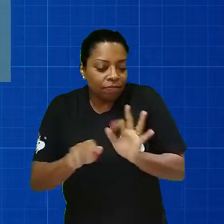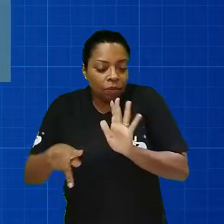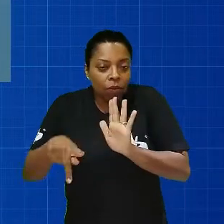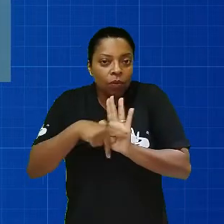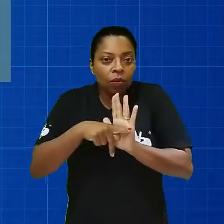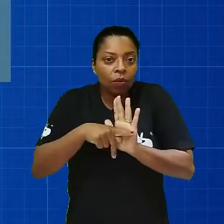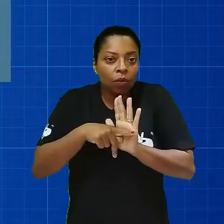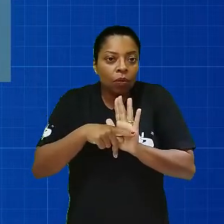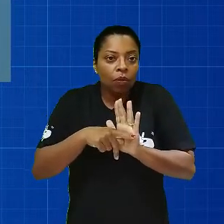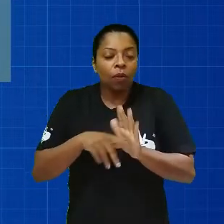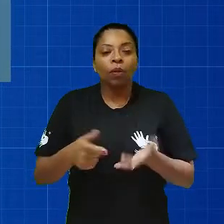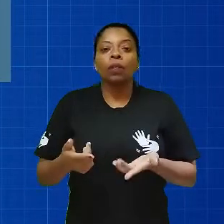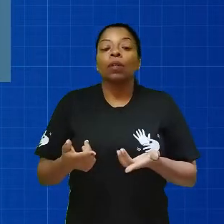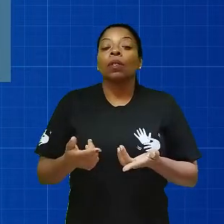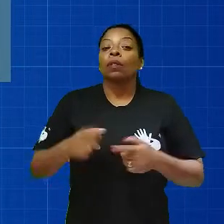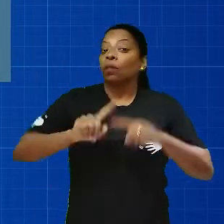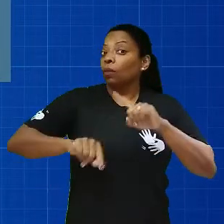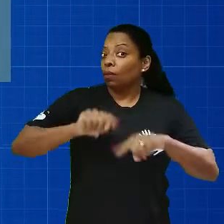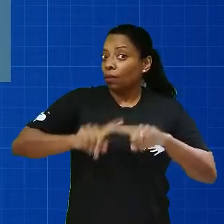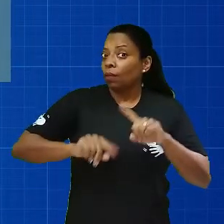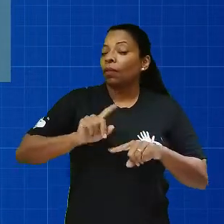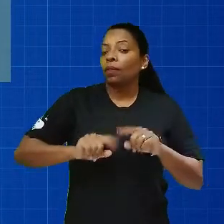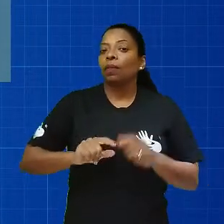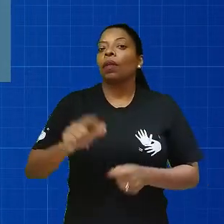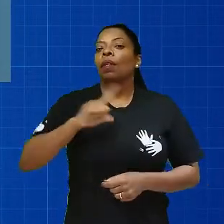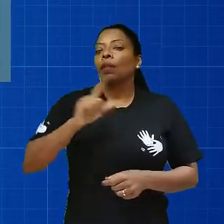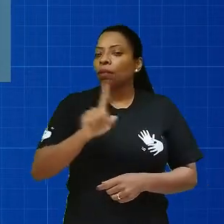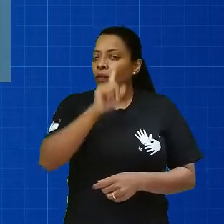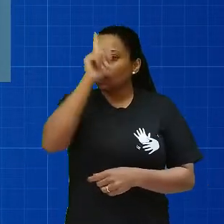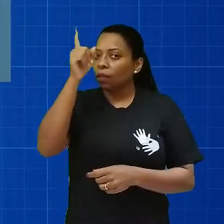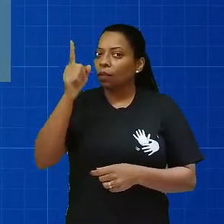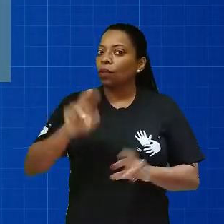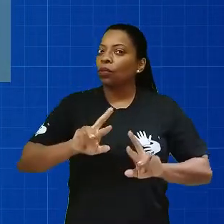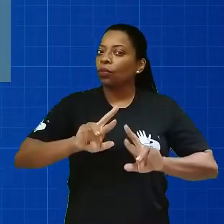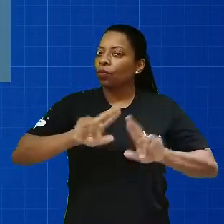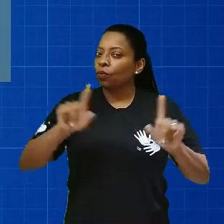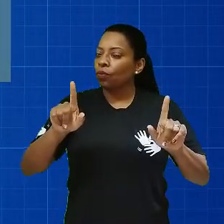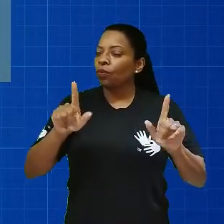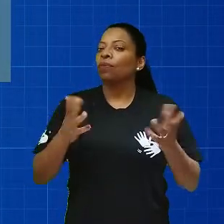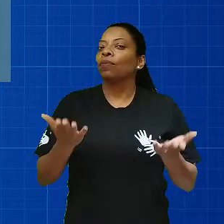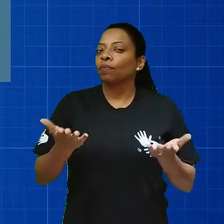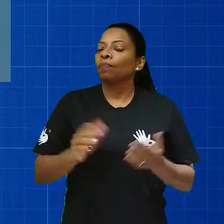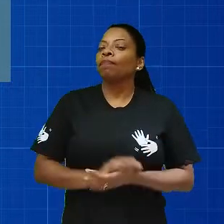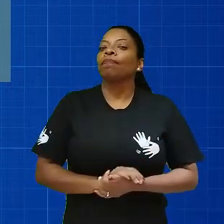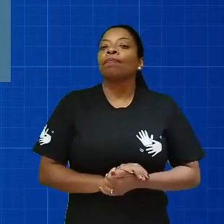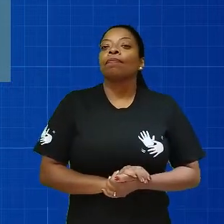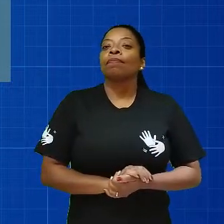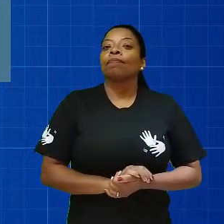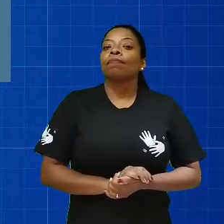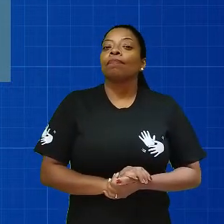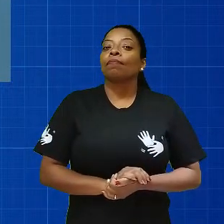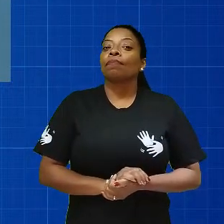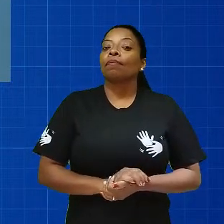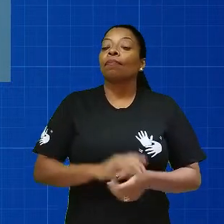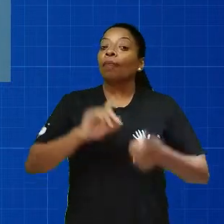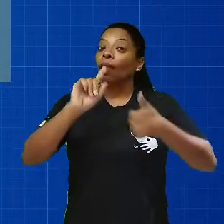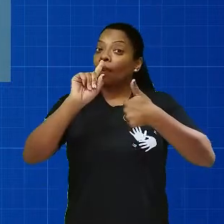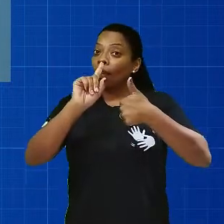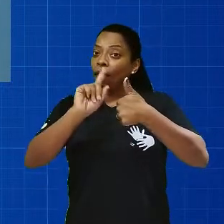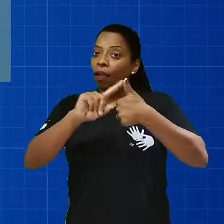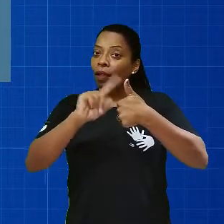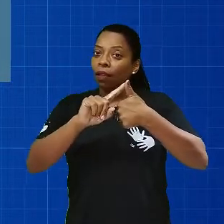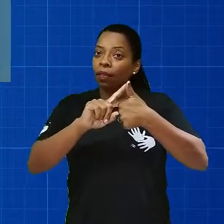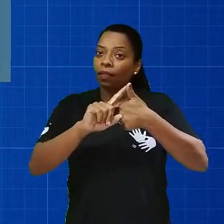instrumentos? Então a gente trouxe também algumas ideias de instrumentos para construir com as crianças. E a primeira